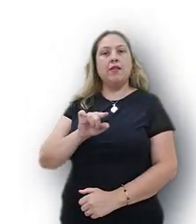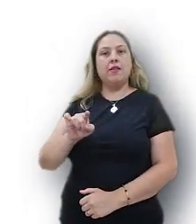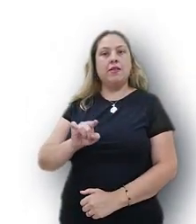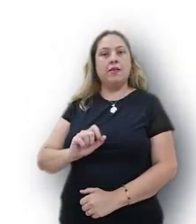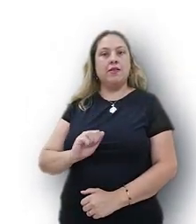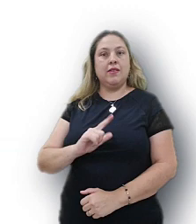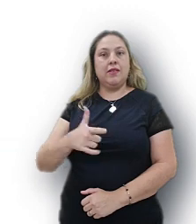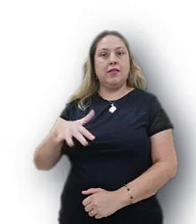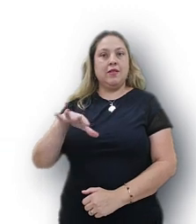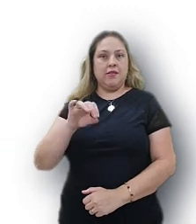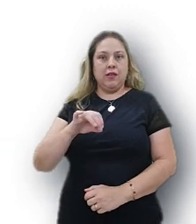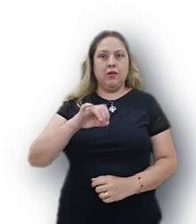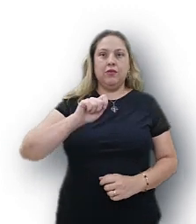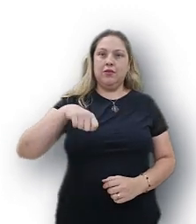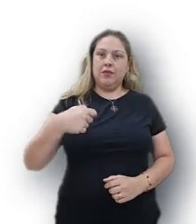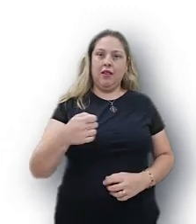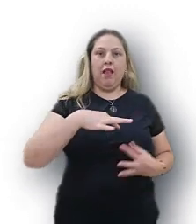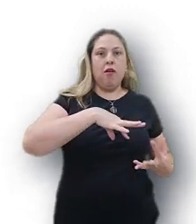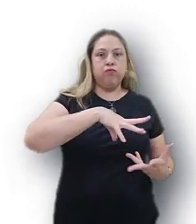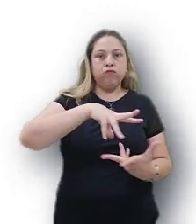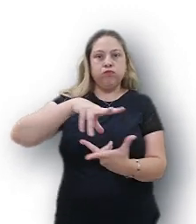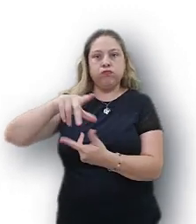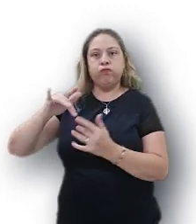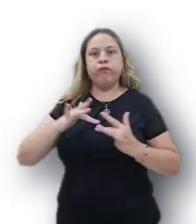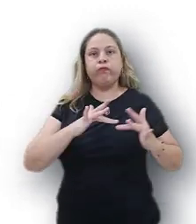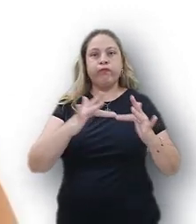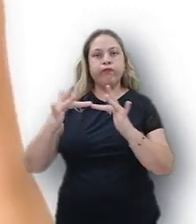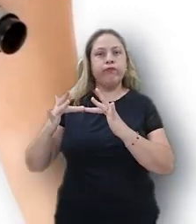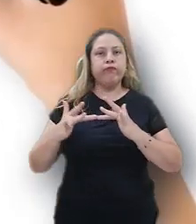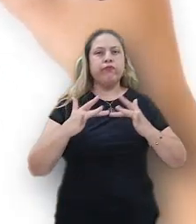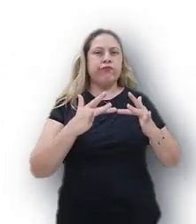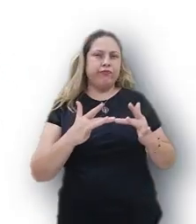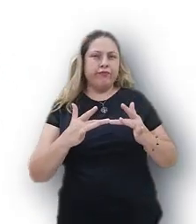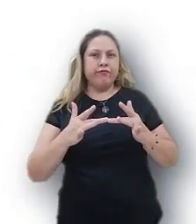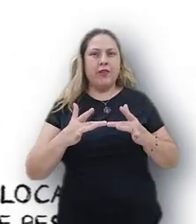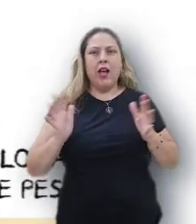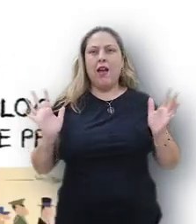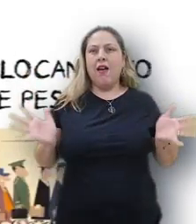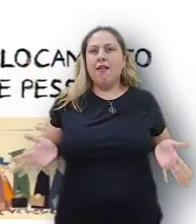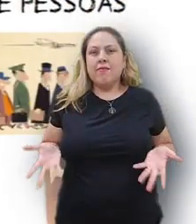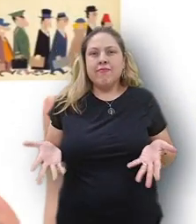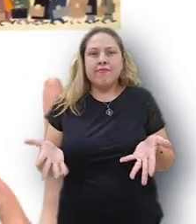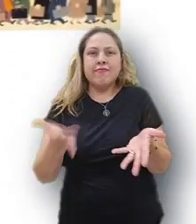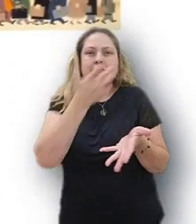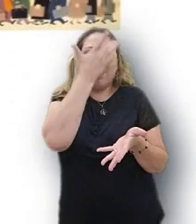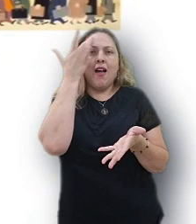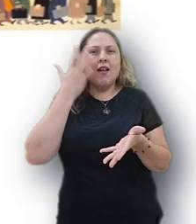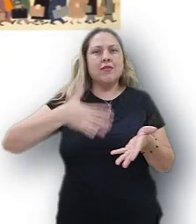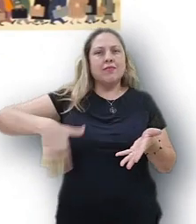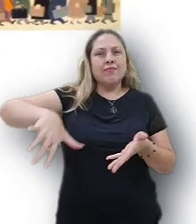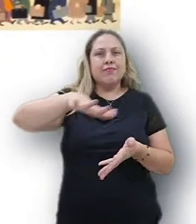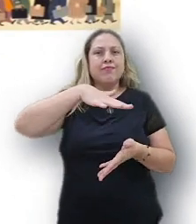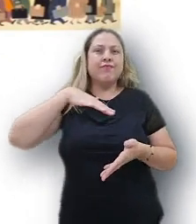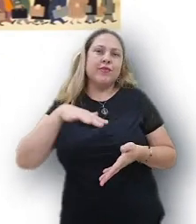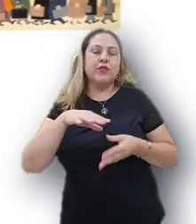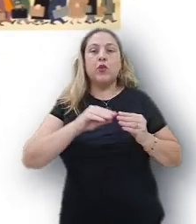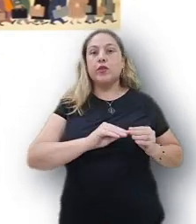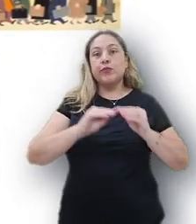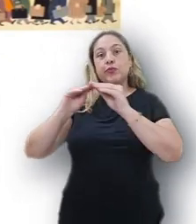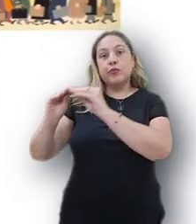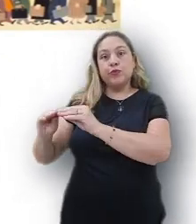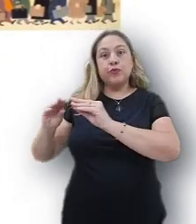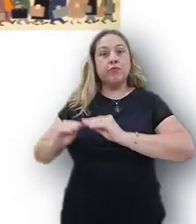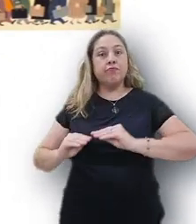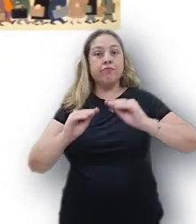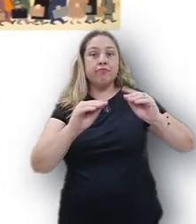A globalização intensificou o deslocamento das pessoas, principalmente em busca de melhores condições